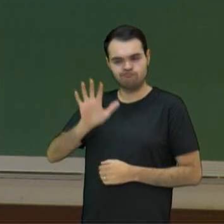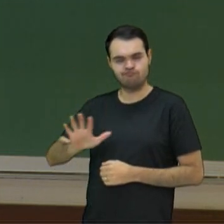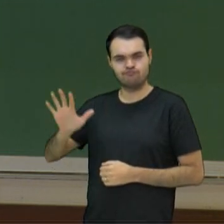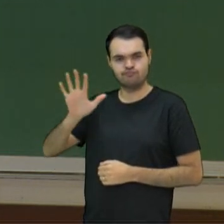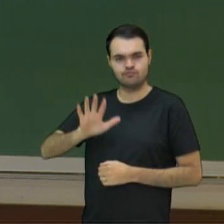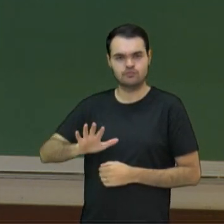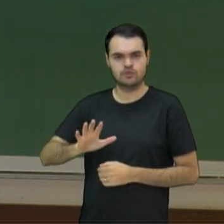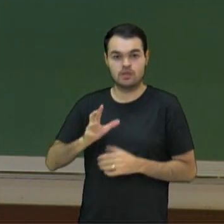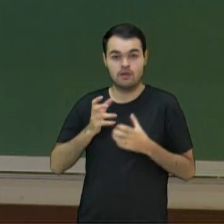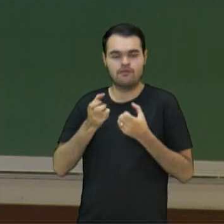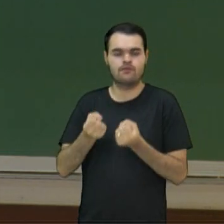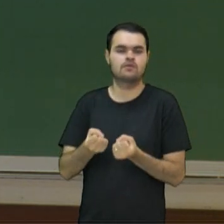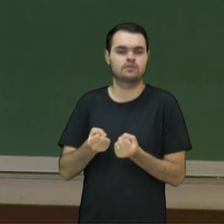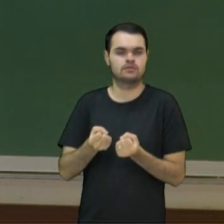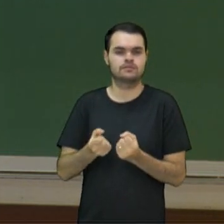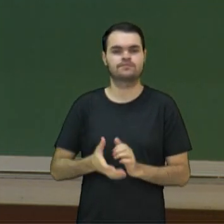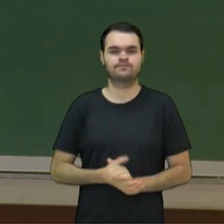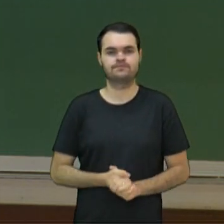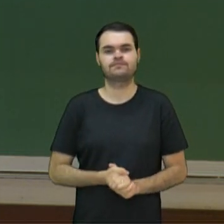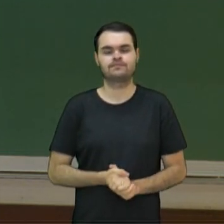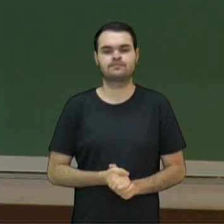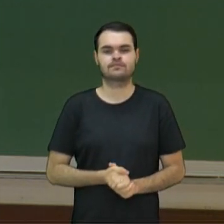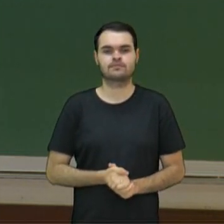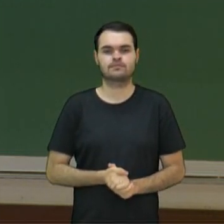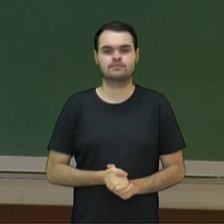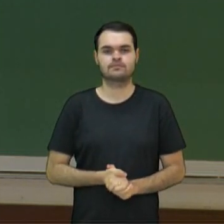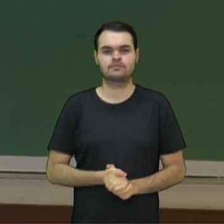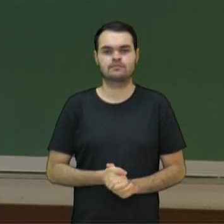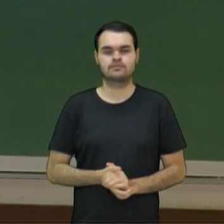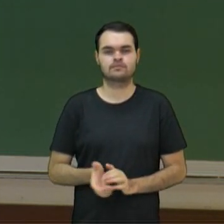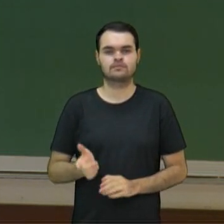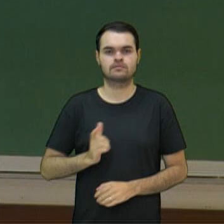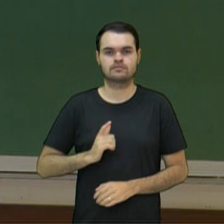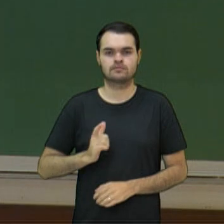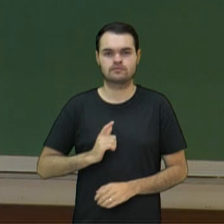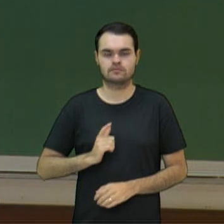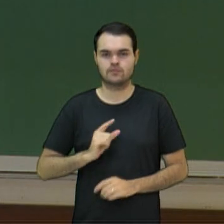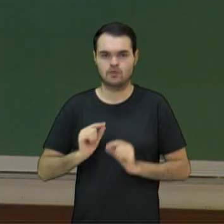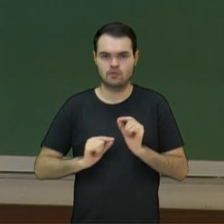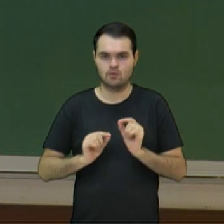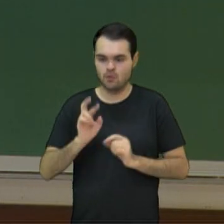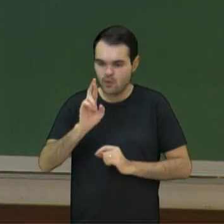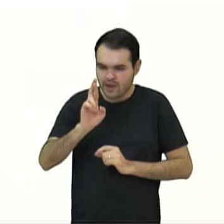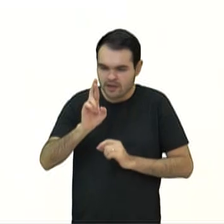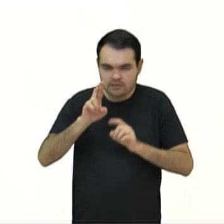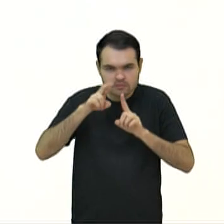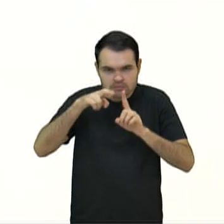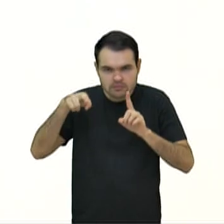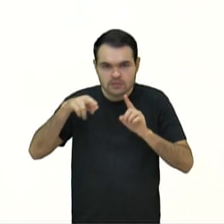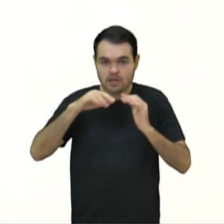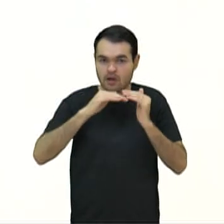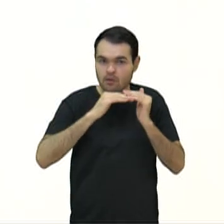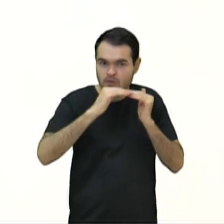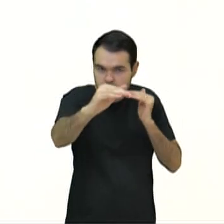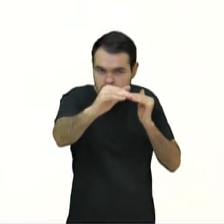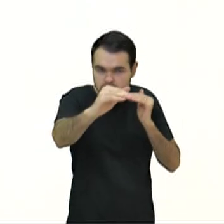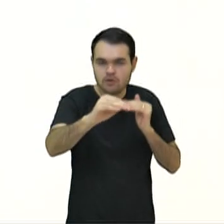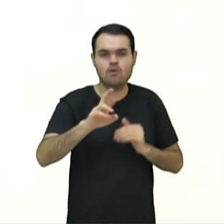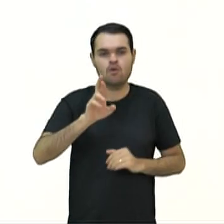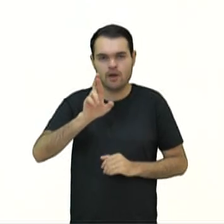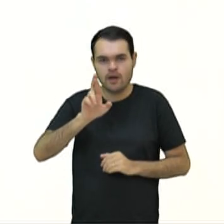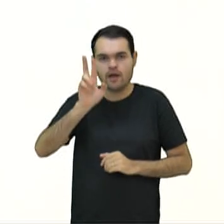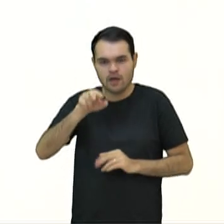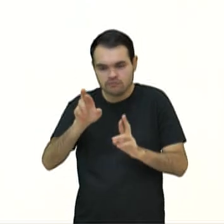Só dando um reforço aqui, que o R é sempre uma constante, né? E o R é exatamente